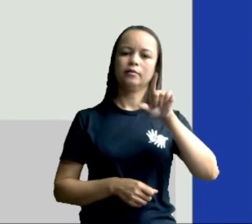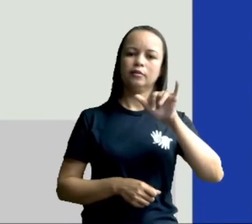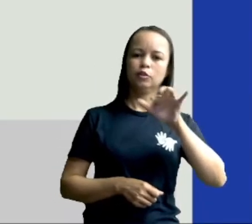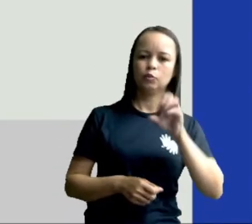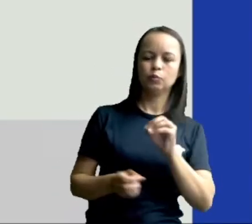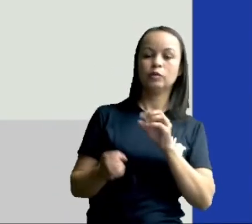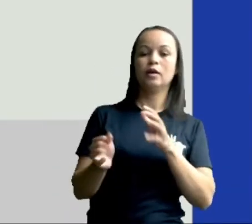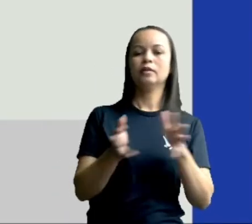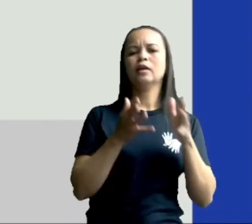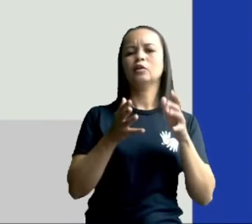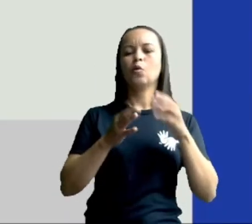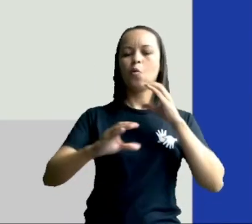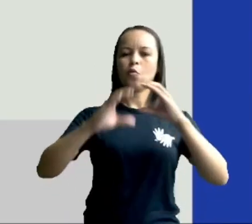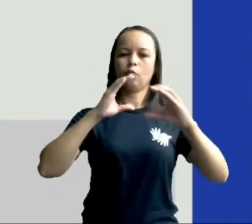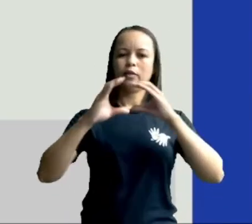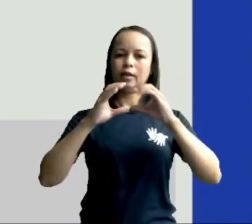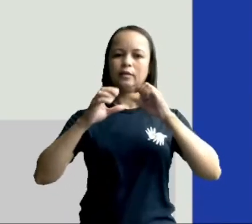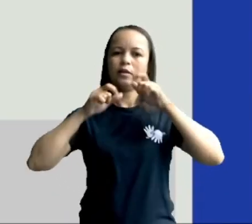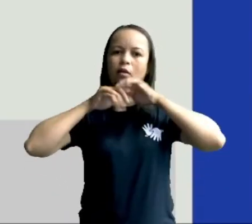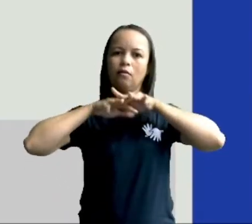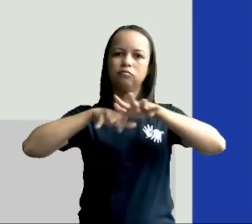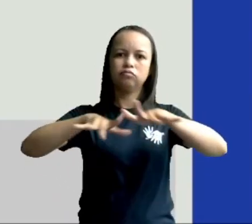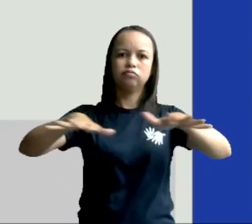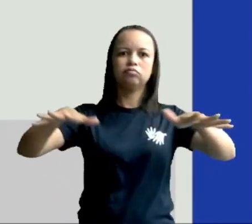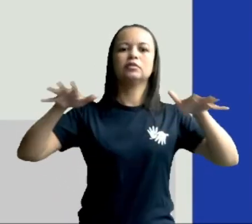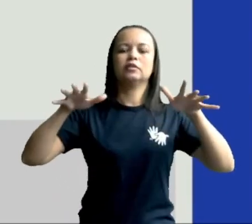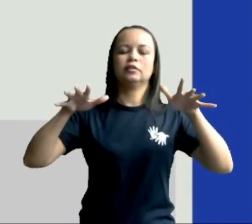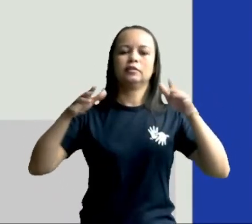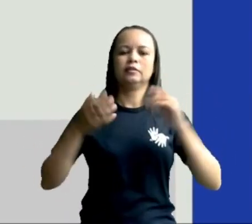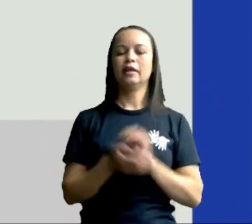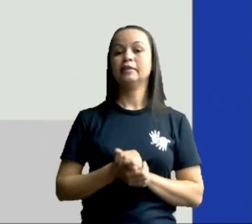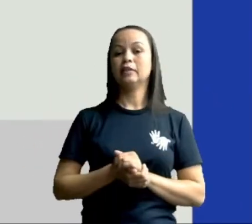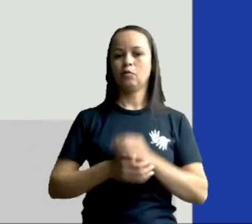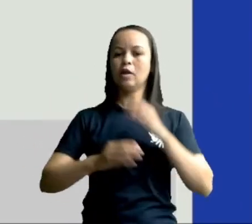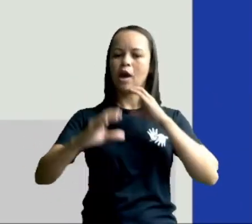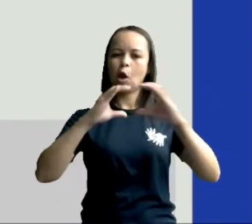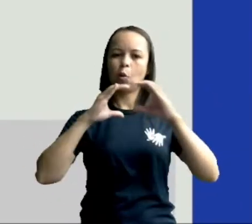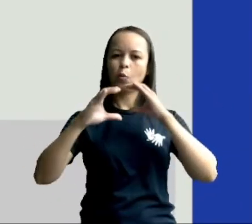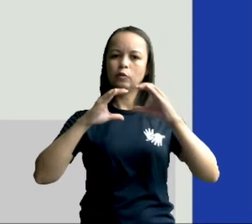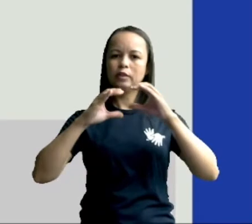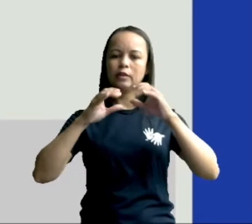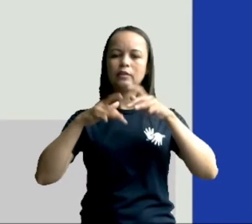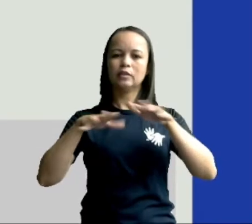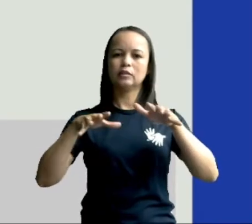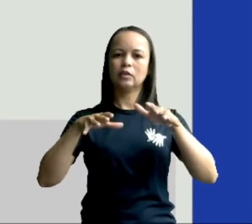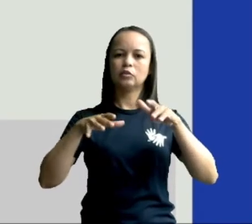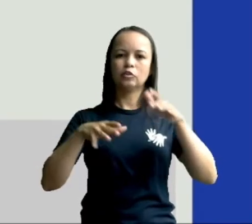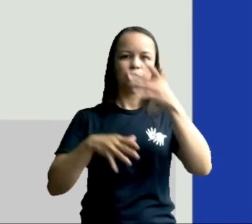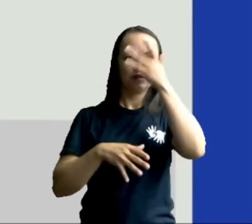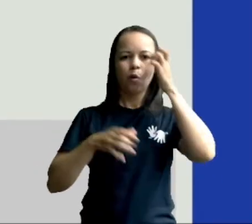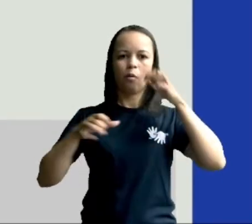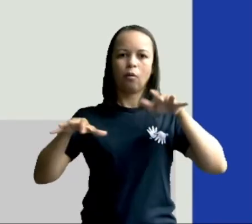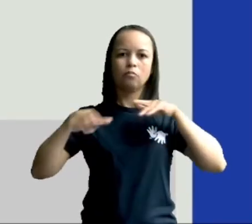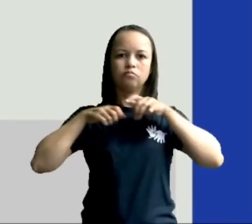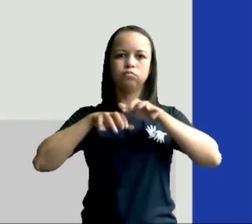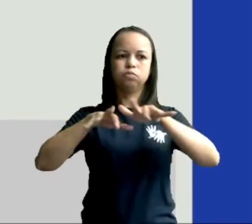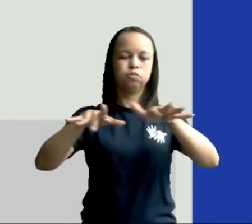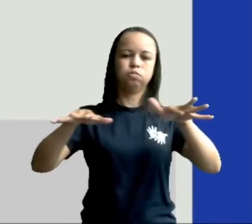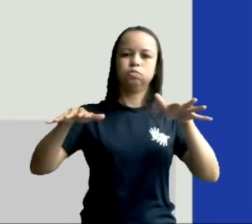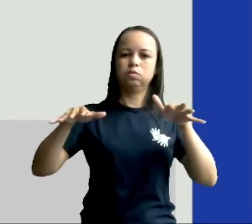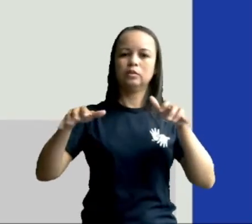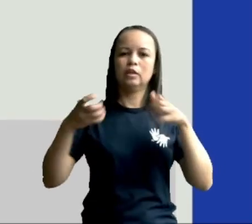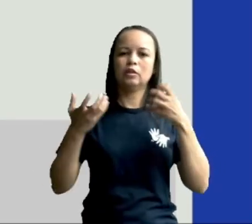tornando-se um meio de comunicação de massa. Então ele servia para comunicar, ele arrastou multidões. O rádio ele veio como